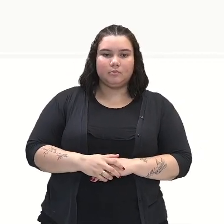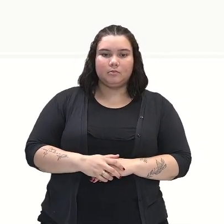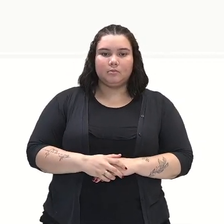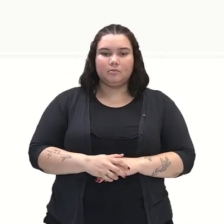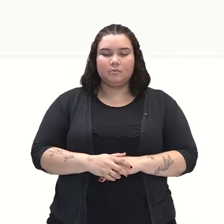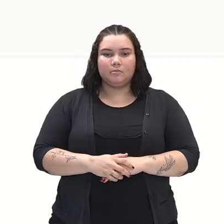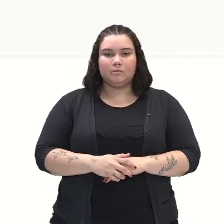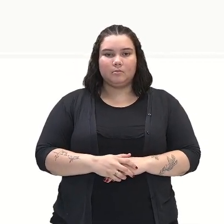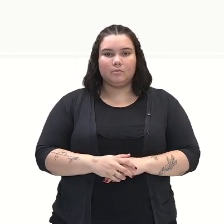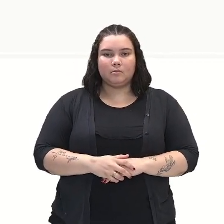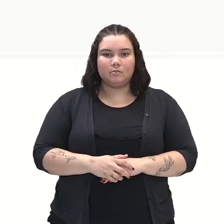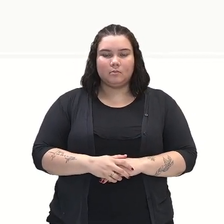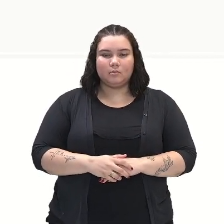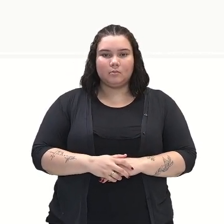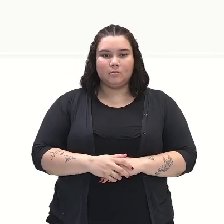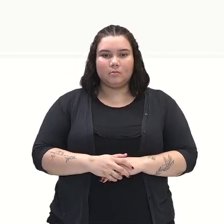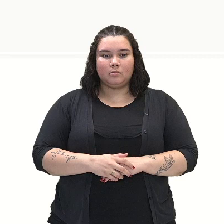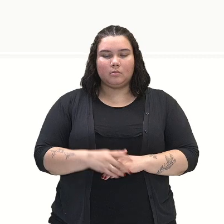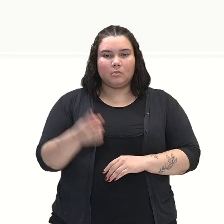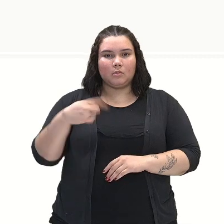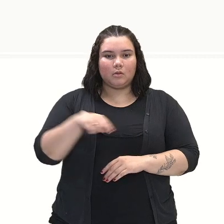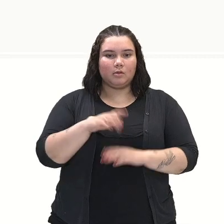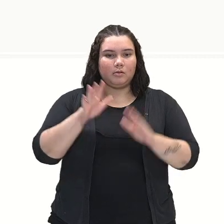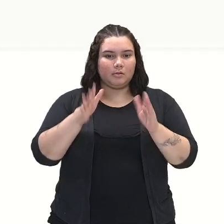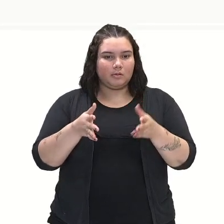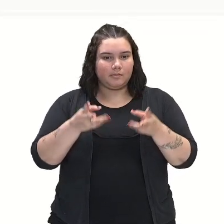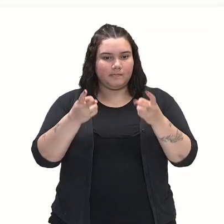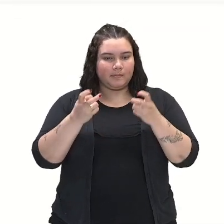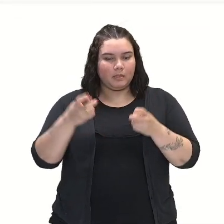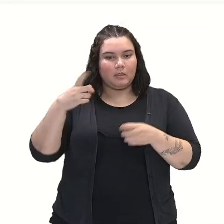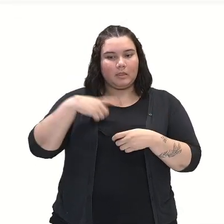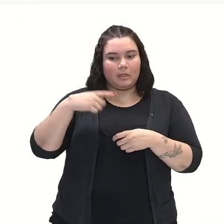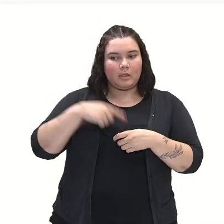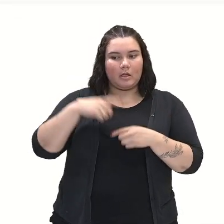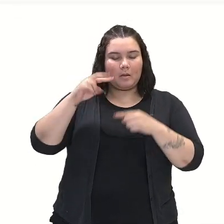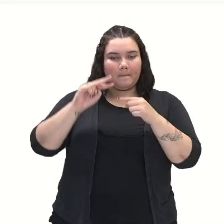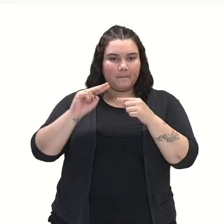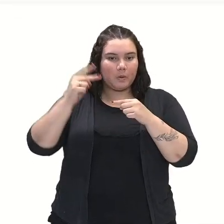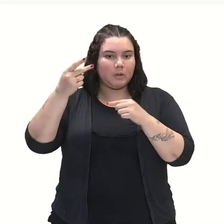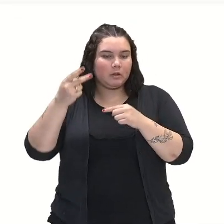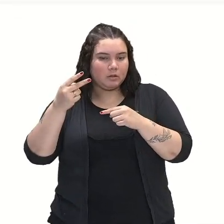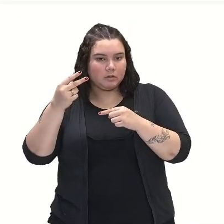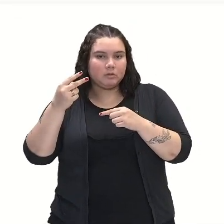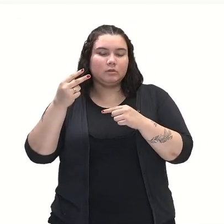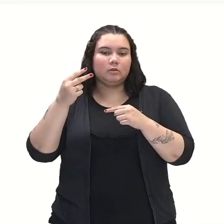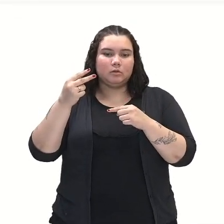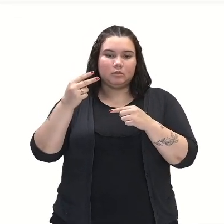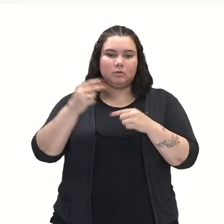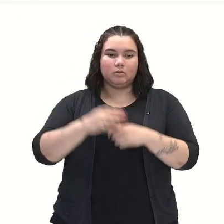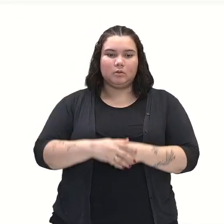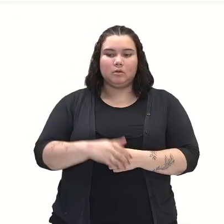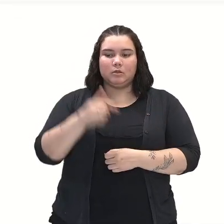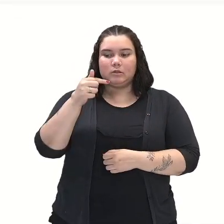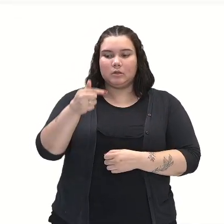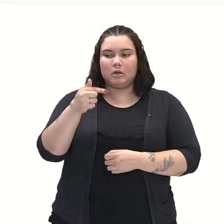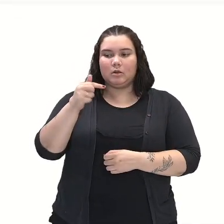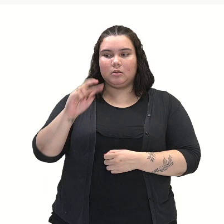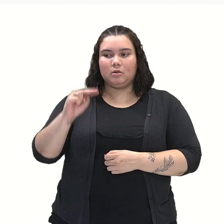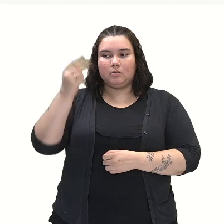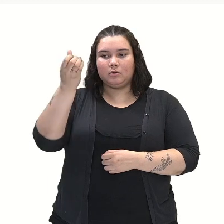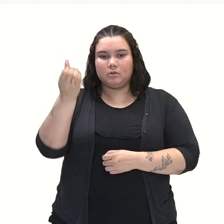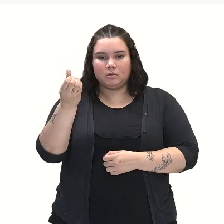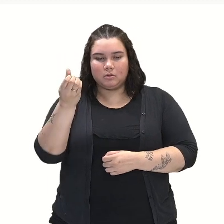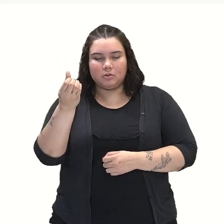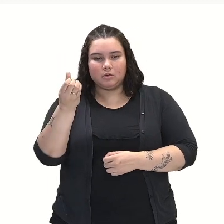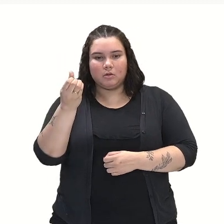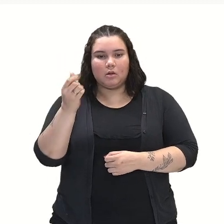Vocês já viram que eu vou ter uma potência, né? 7 elevado a 6 é a